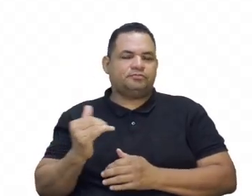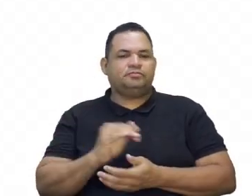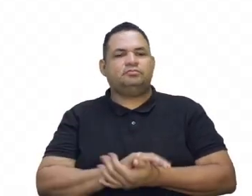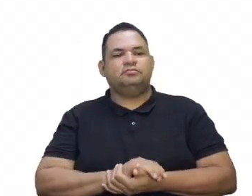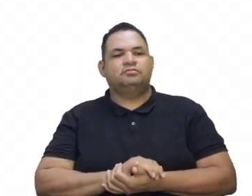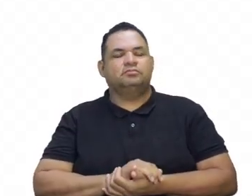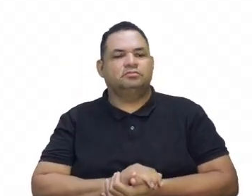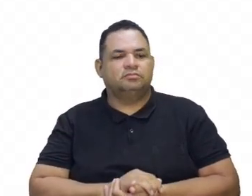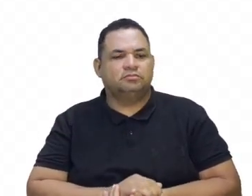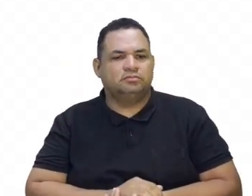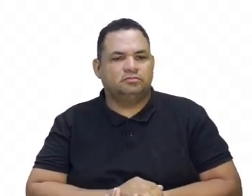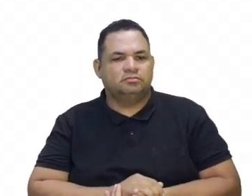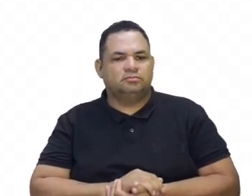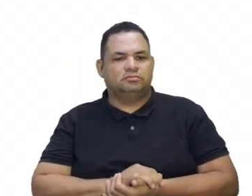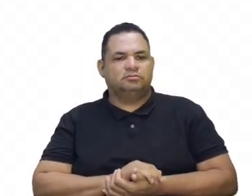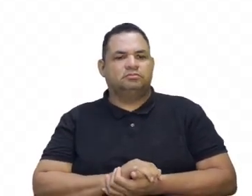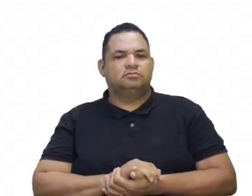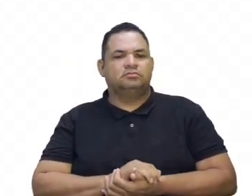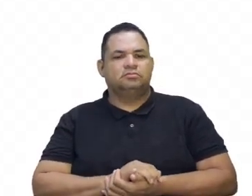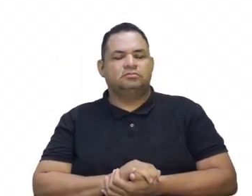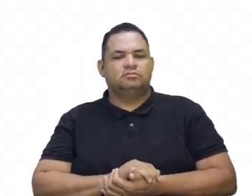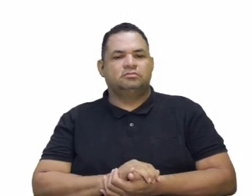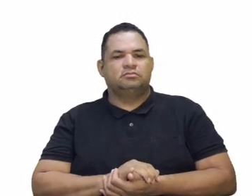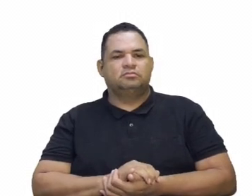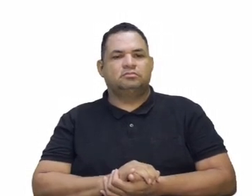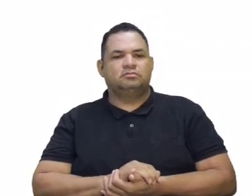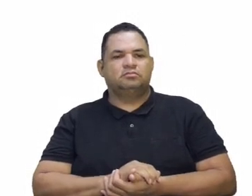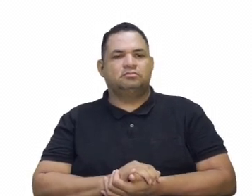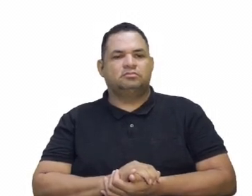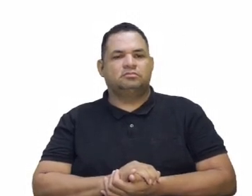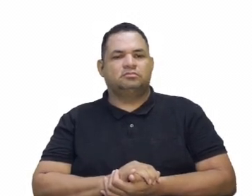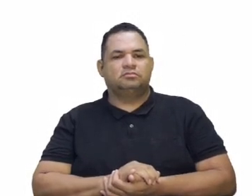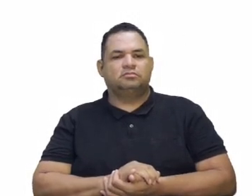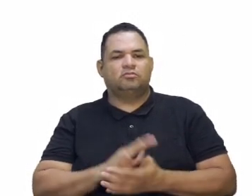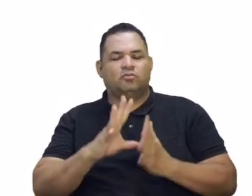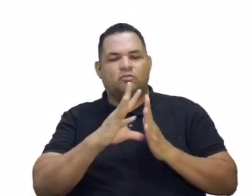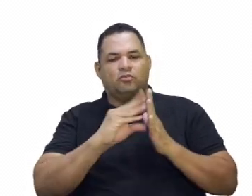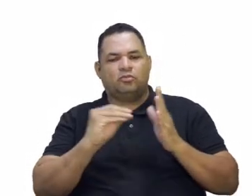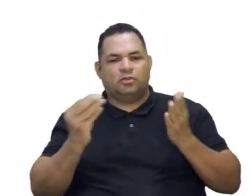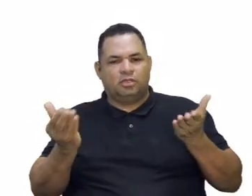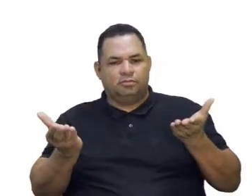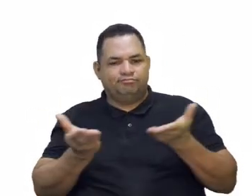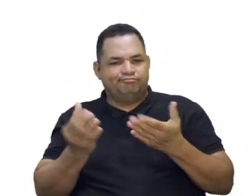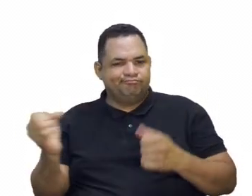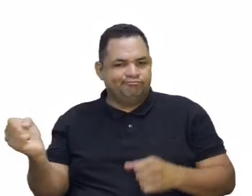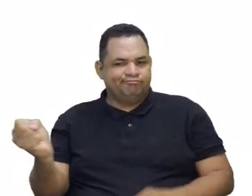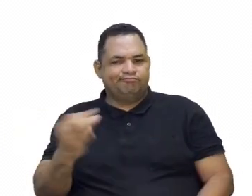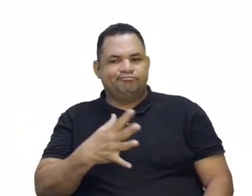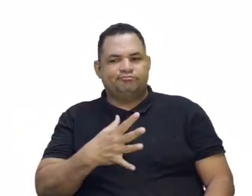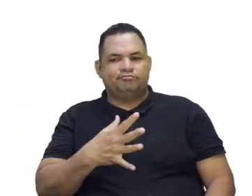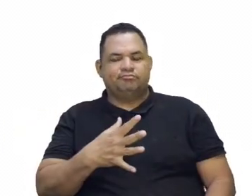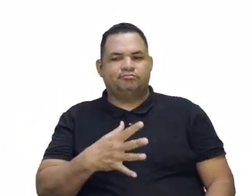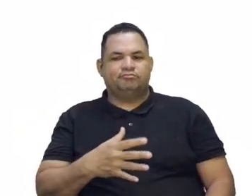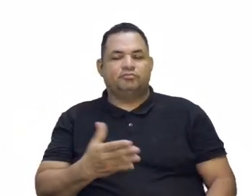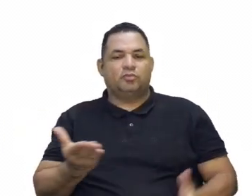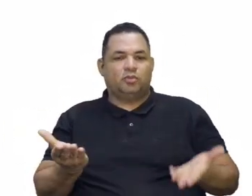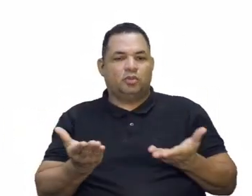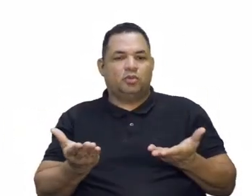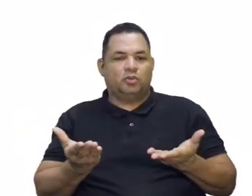Rutherford, e aí a gente chega aqui de Niels Bohr, que é o modelo atômico mais recente